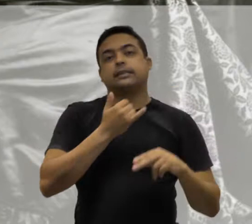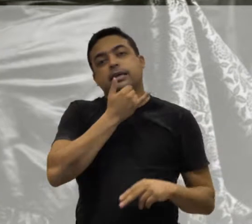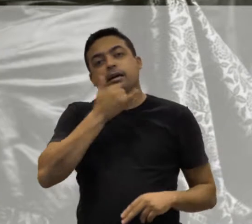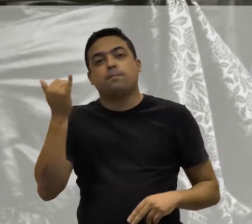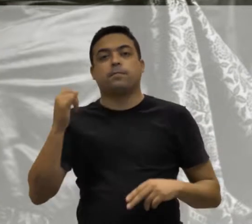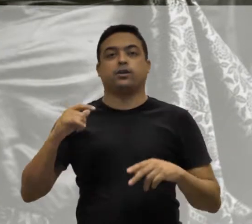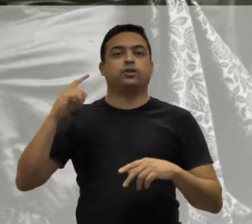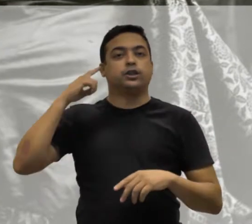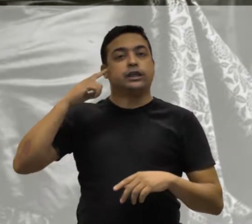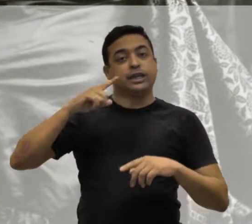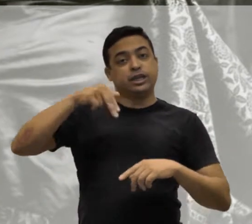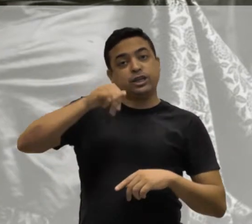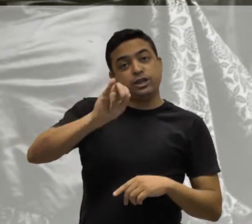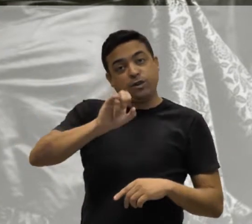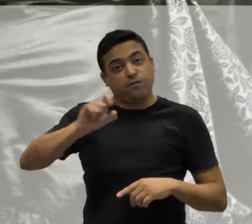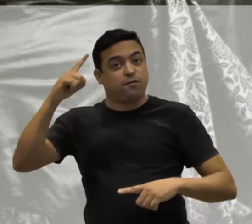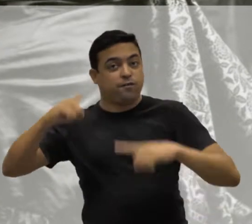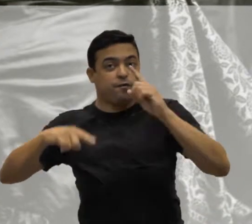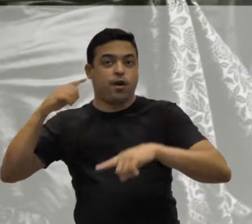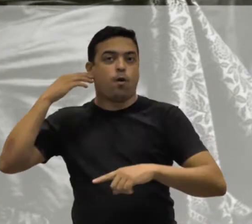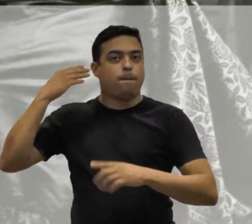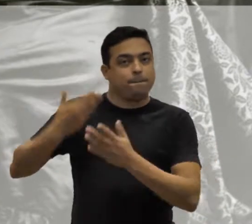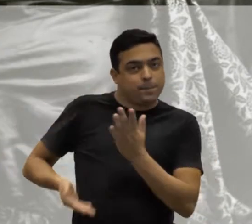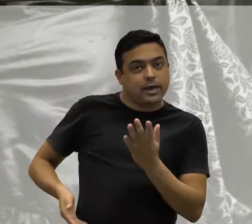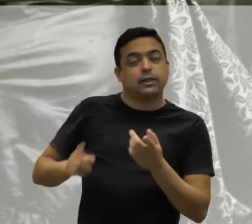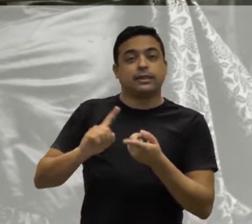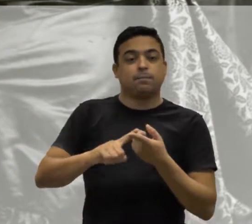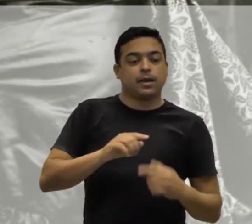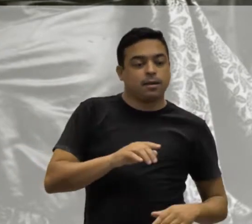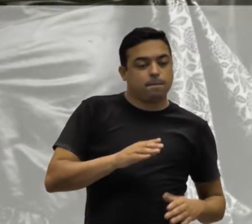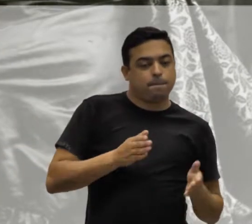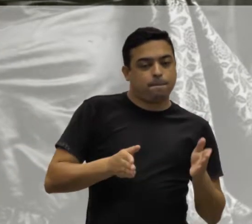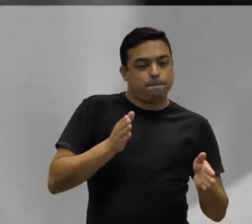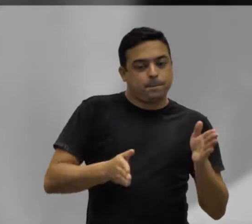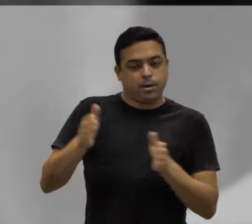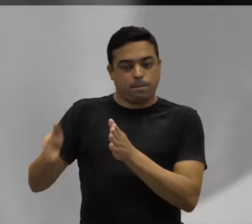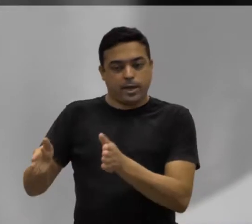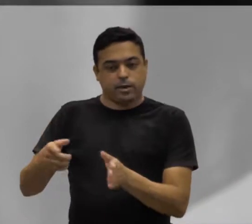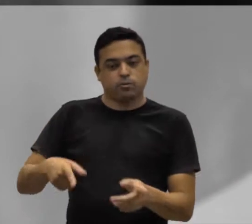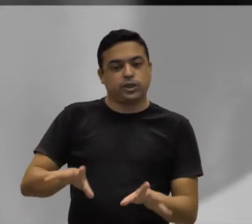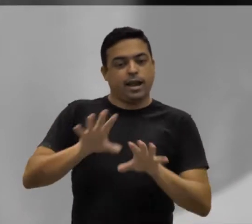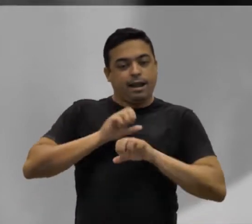com o nível das perdas audiovisuais e a época de aquisição da surdo-cegueira.